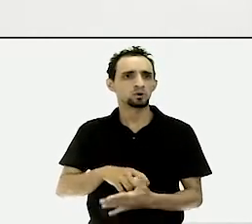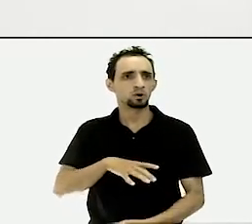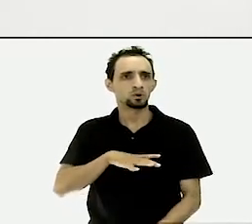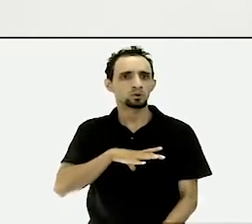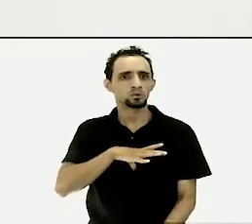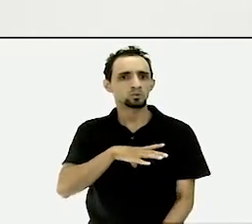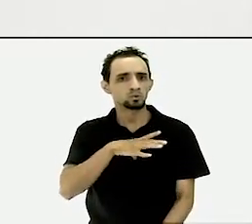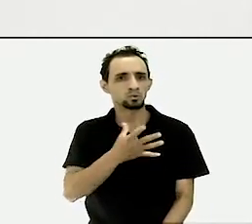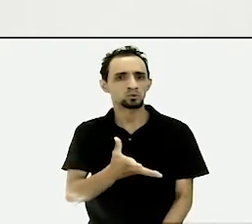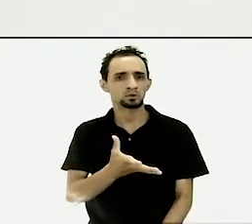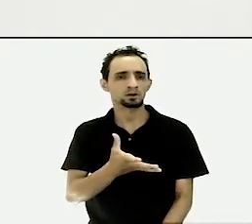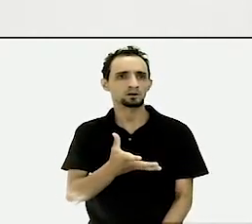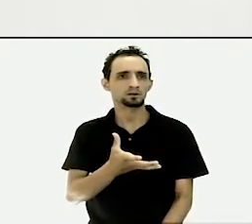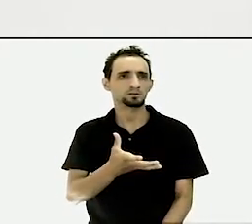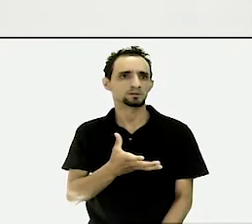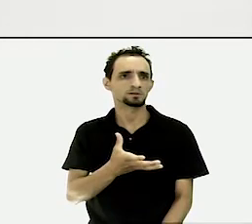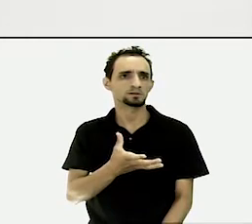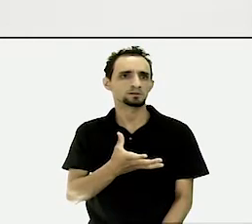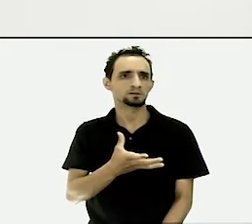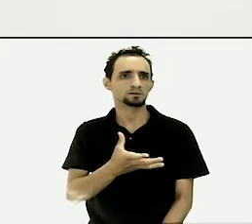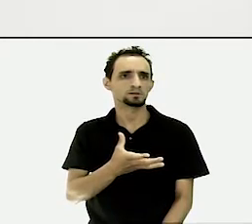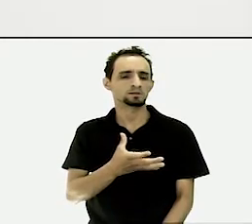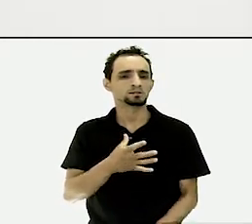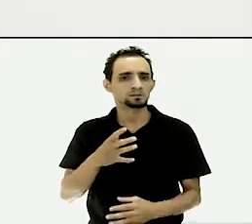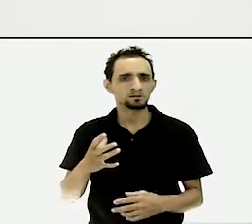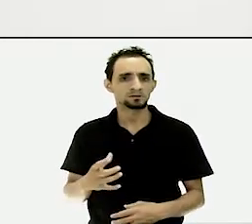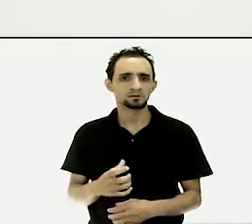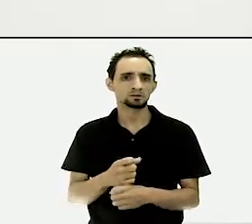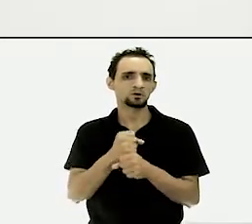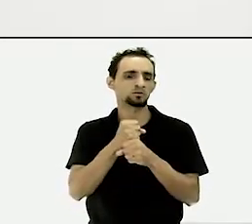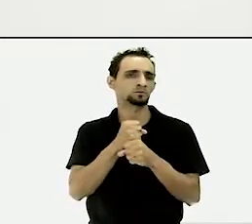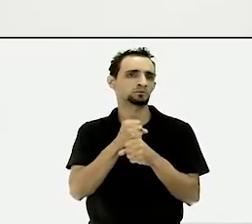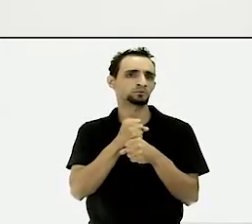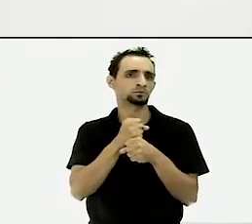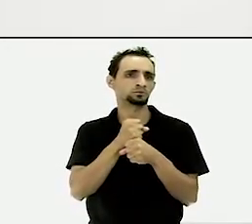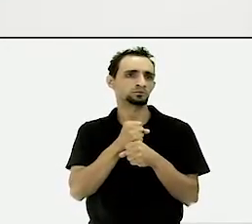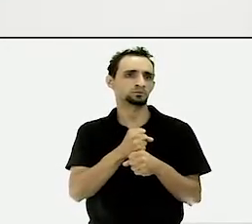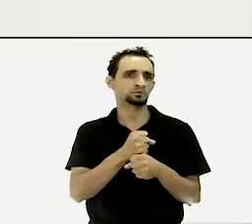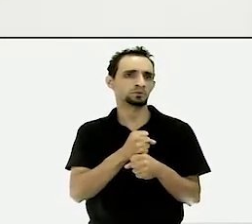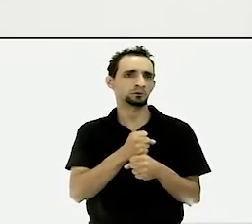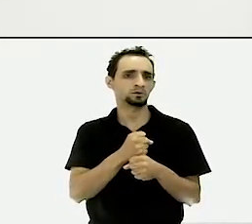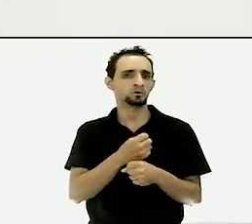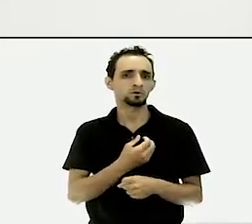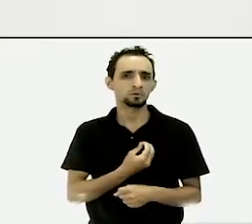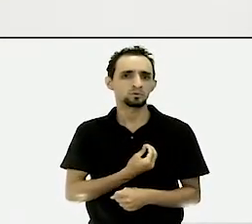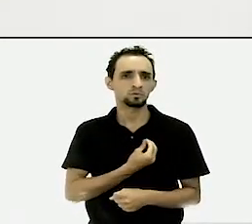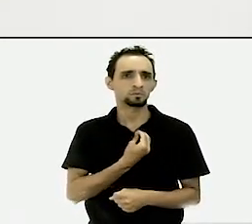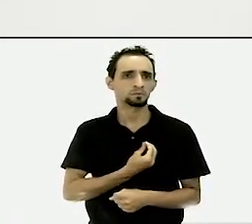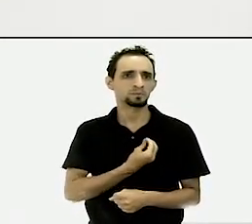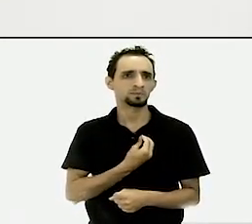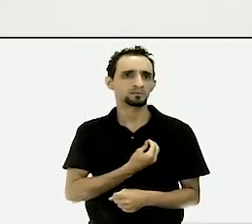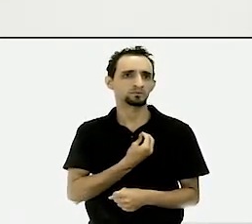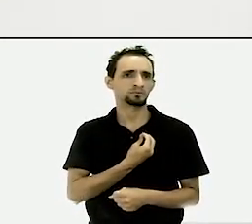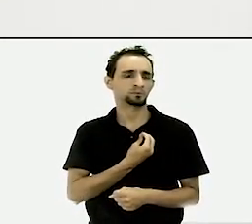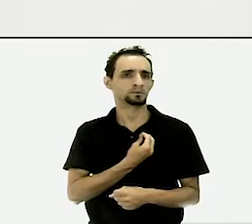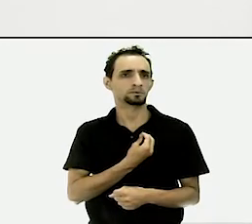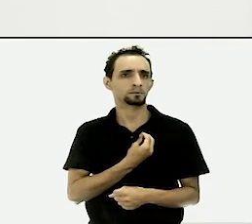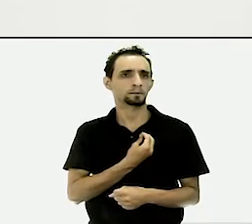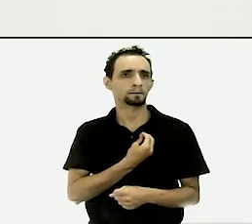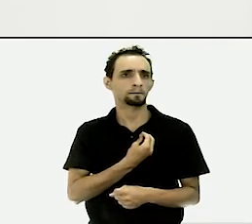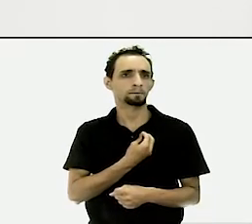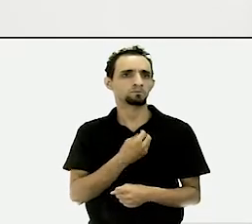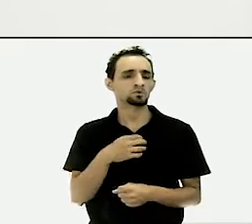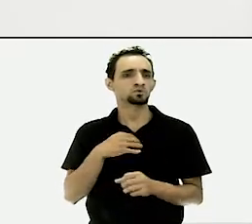no ensino fundamental, a uma ajudar a outra e também em casa. Então, nas próximas semanas, aí vou entrar com esse projeto